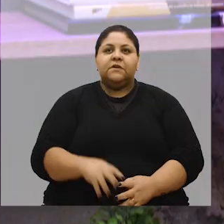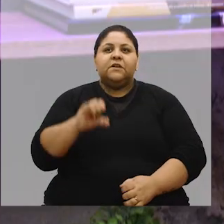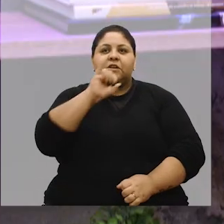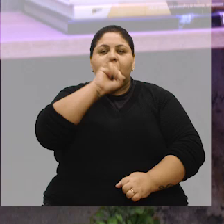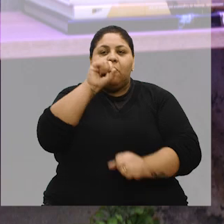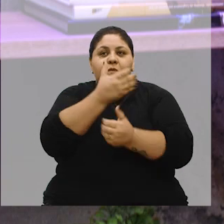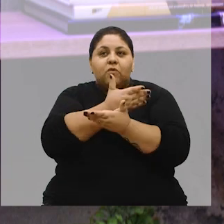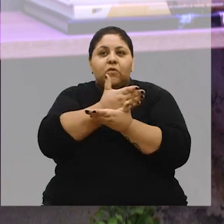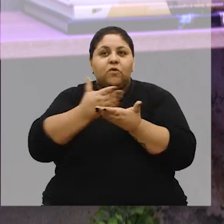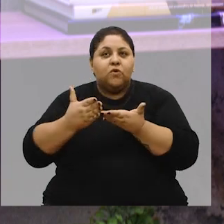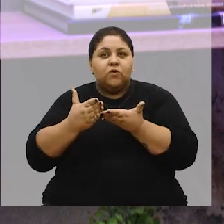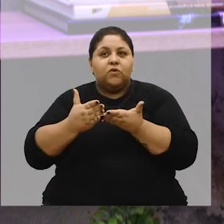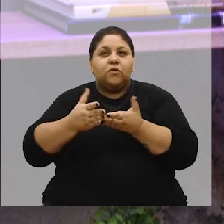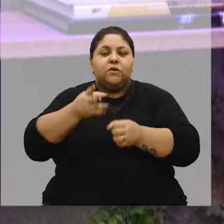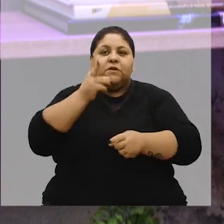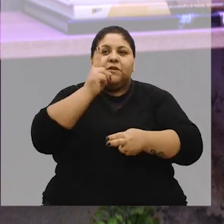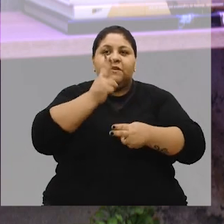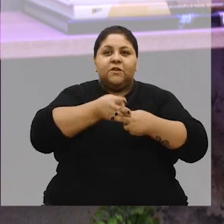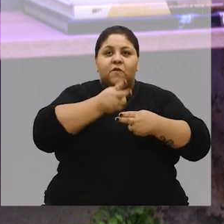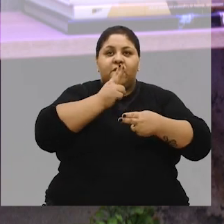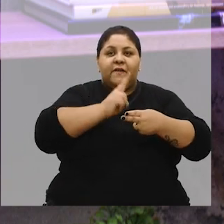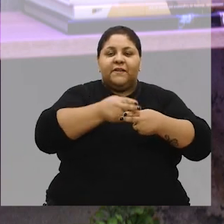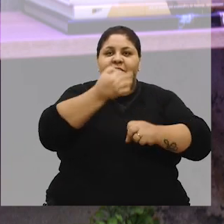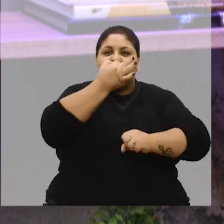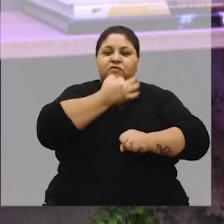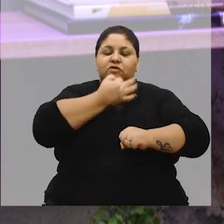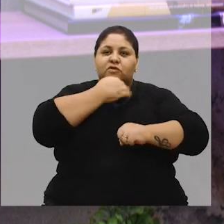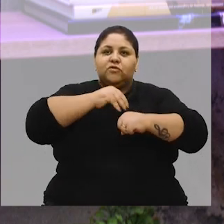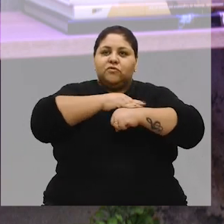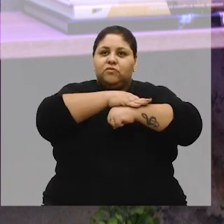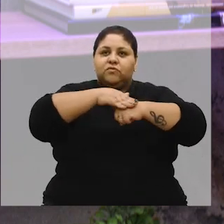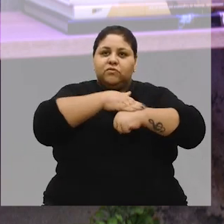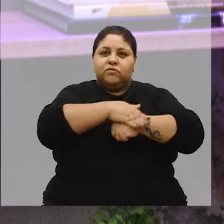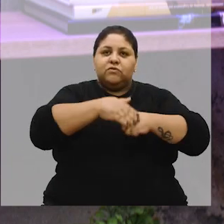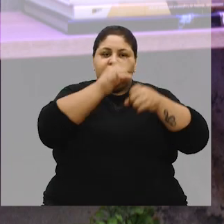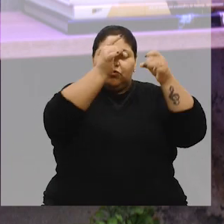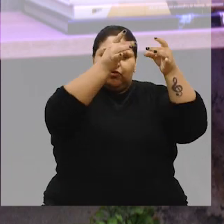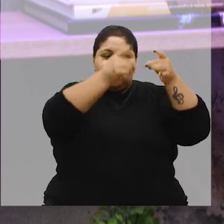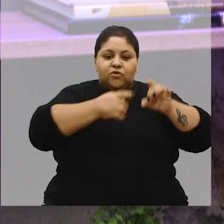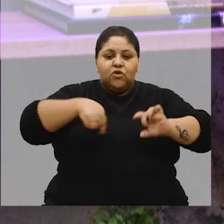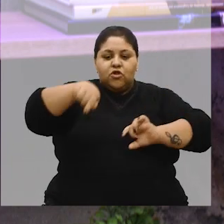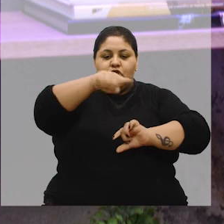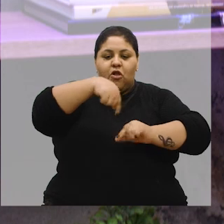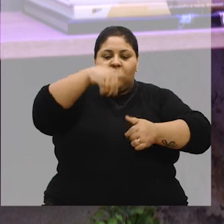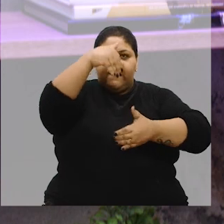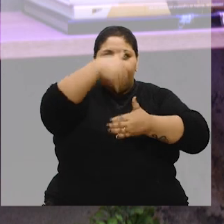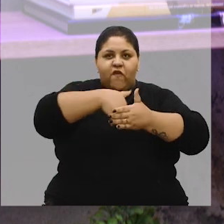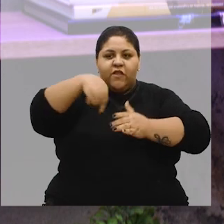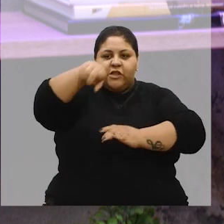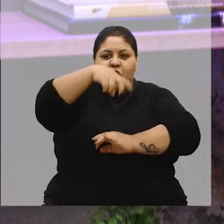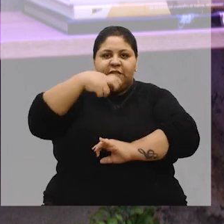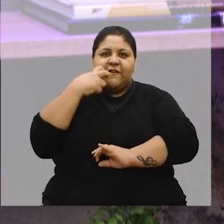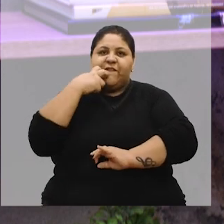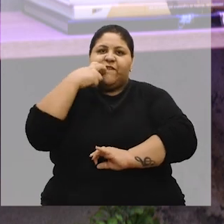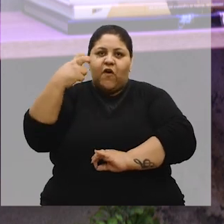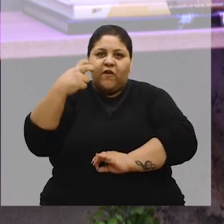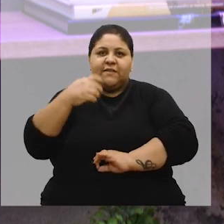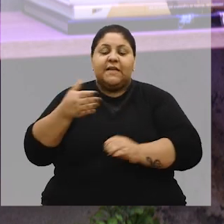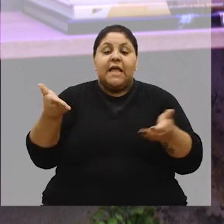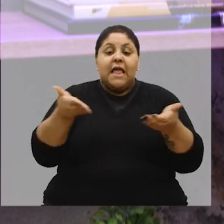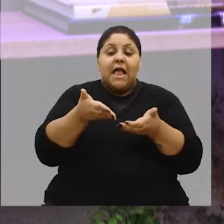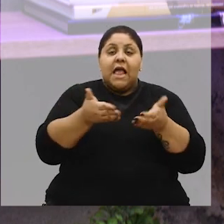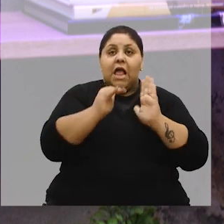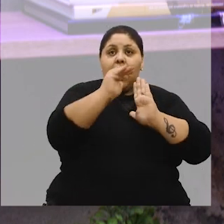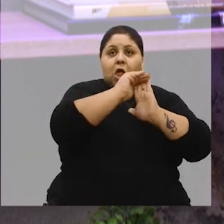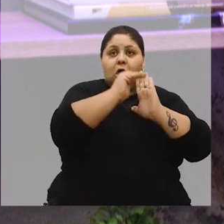Olá, está iniciando mais um episódio do Caxias Conversa, especial Nosso Voto, Nossa Voz. Esse que é um